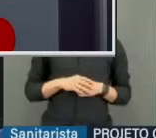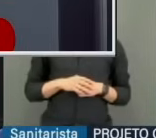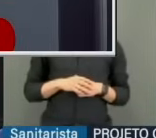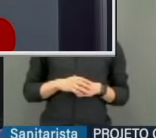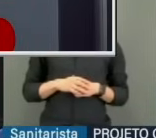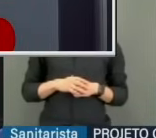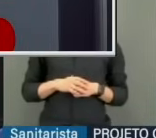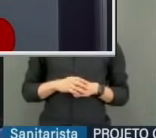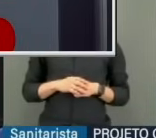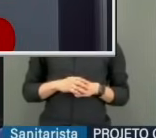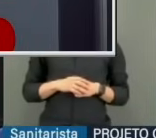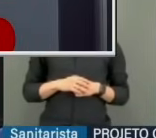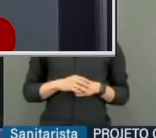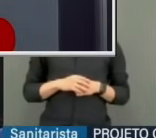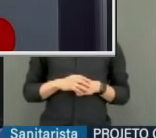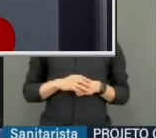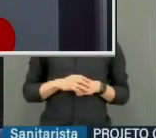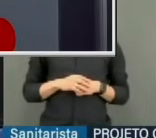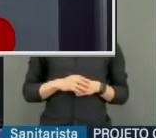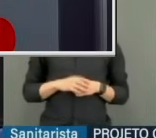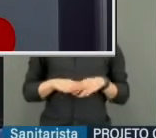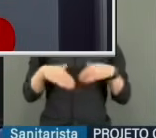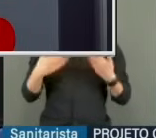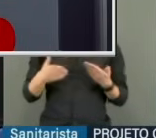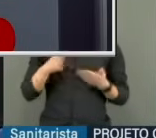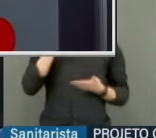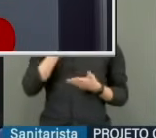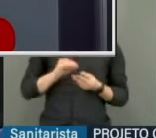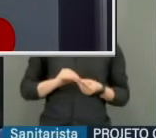de reforçar determinada narrativa. Em algum momento tivemos ali